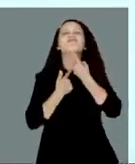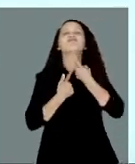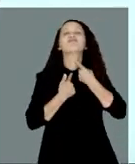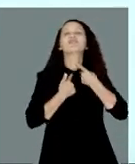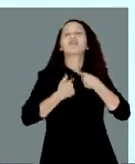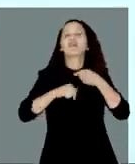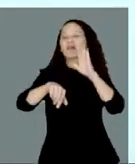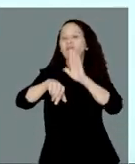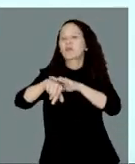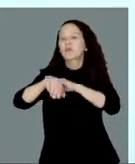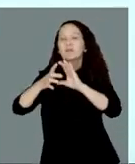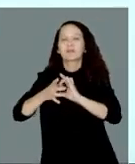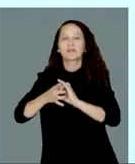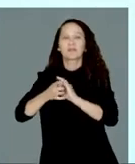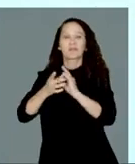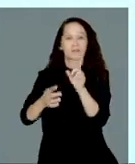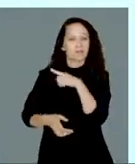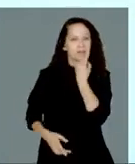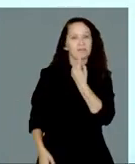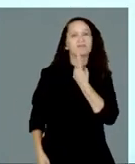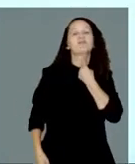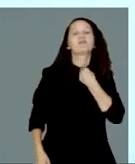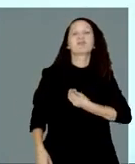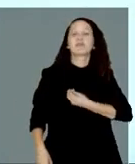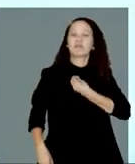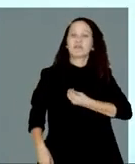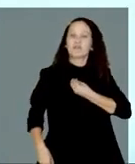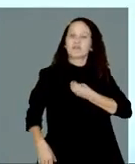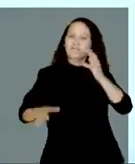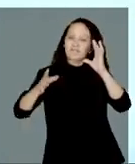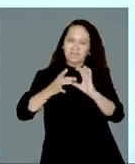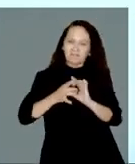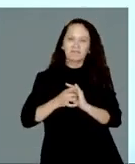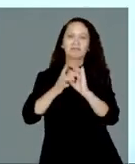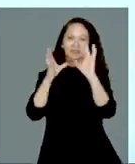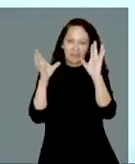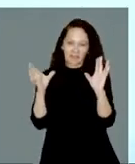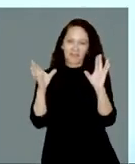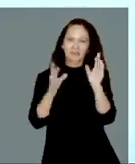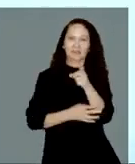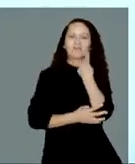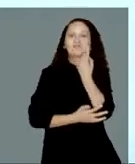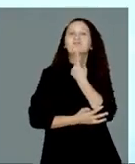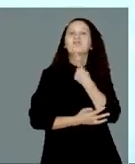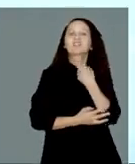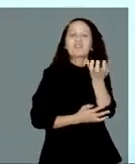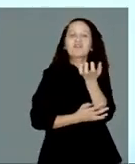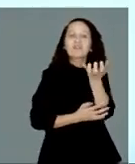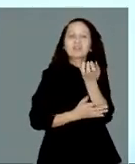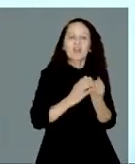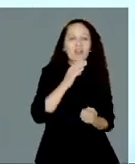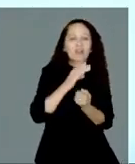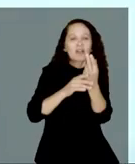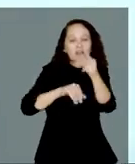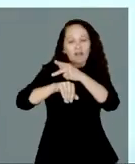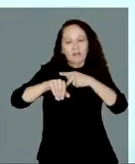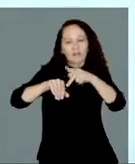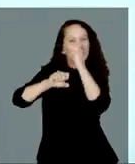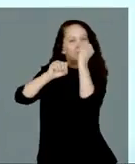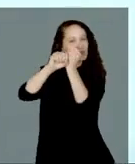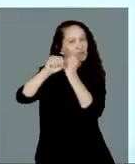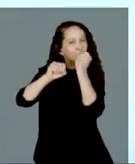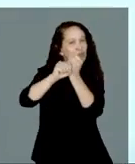nessa primeira vez em que eu sinto a emoção de estar presente num local como esse. Mas